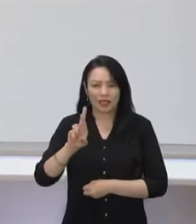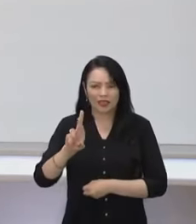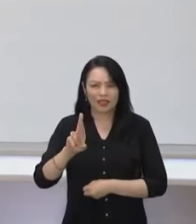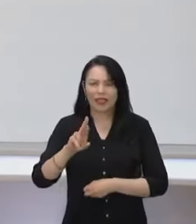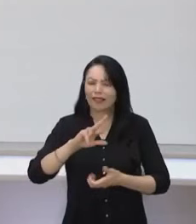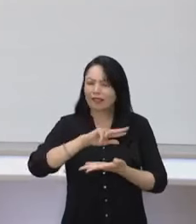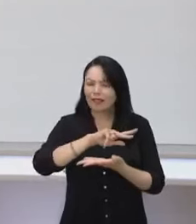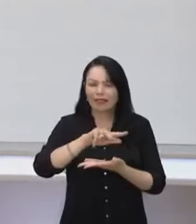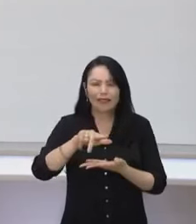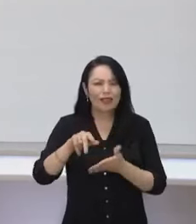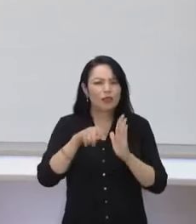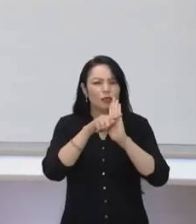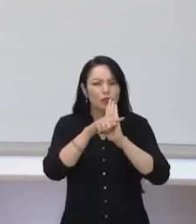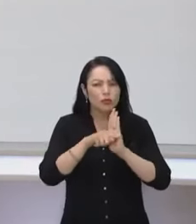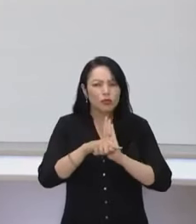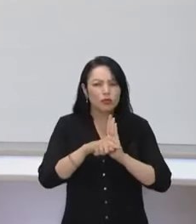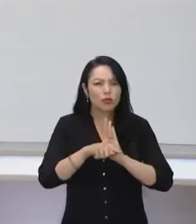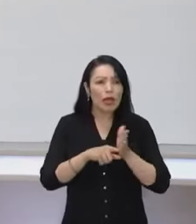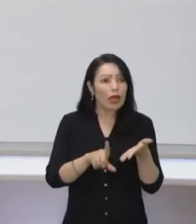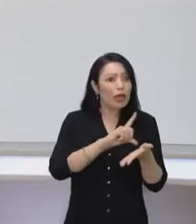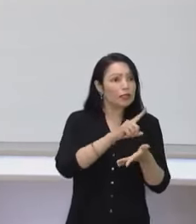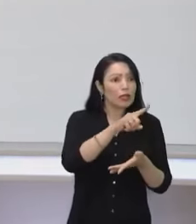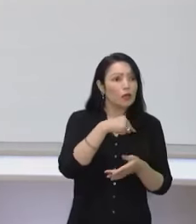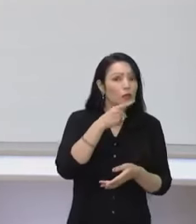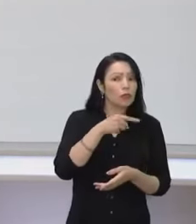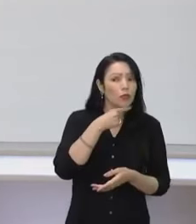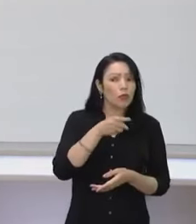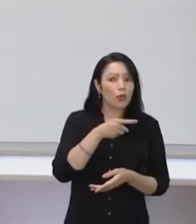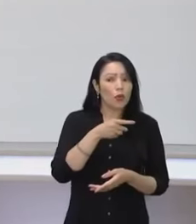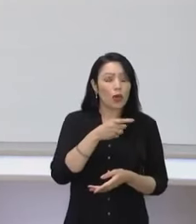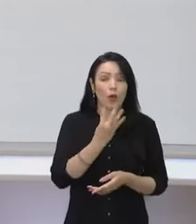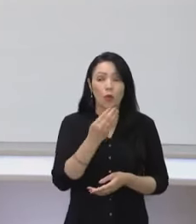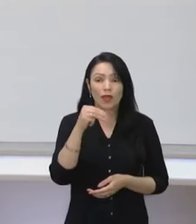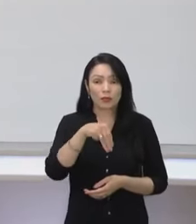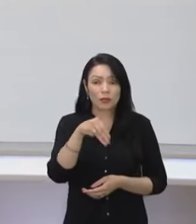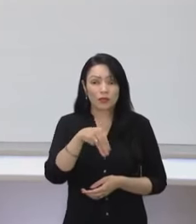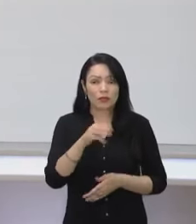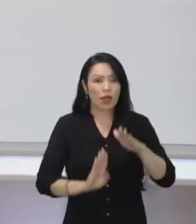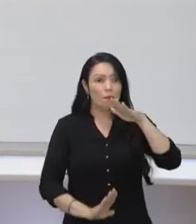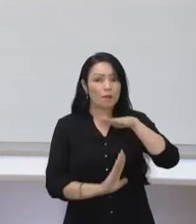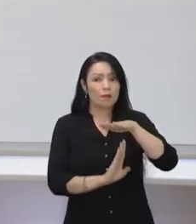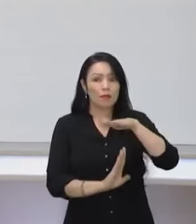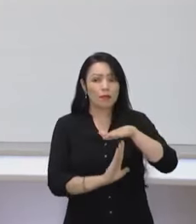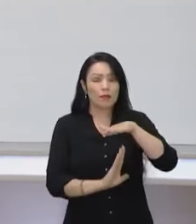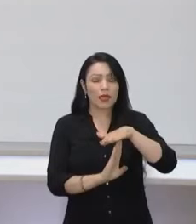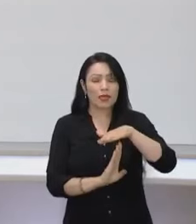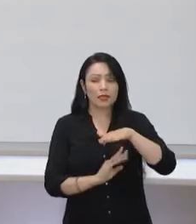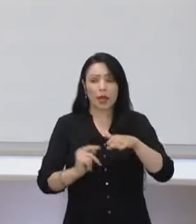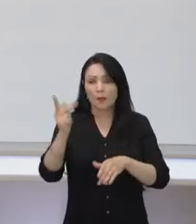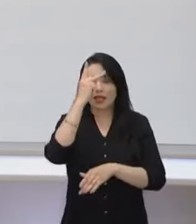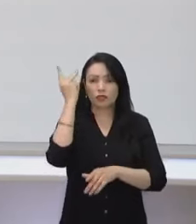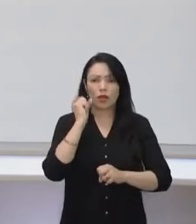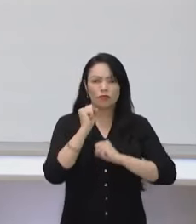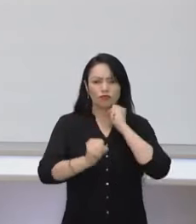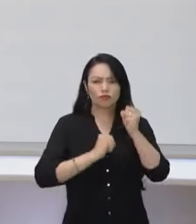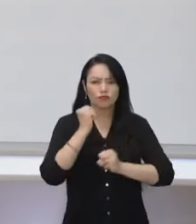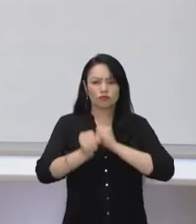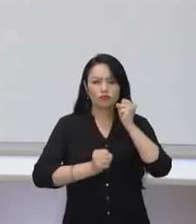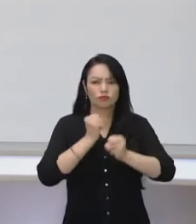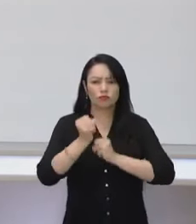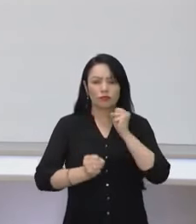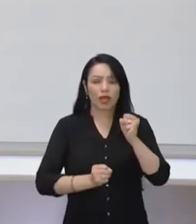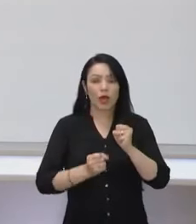vários estudos mostrando que 4 minutos seria o mínimo, né, aliás, o máximo que um